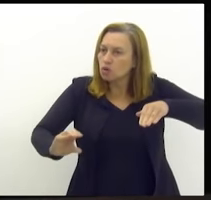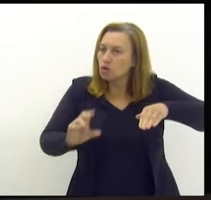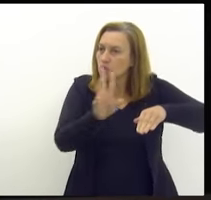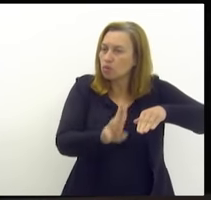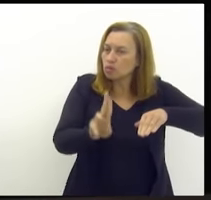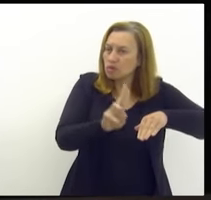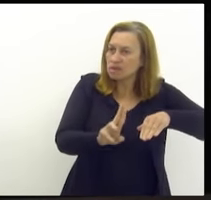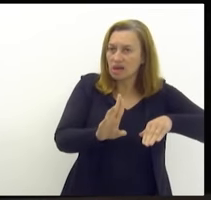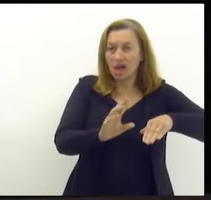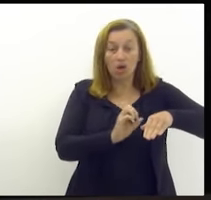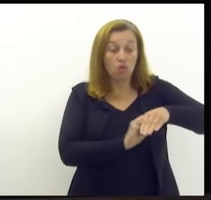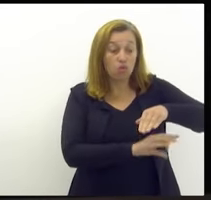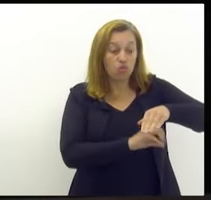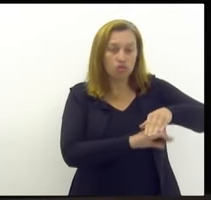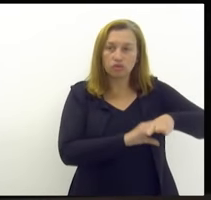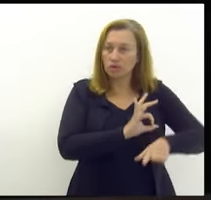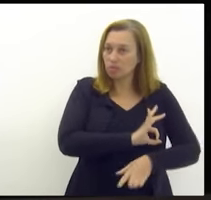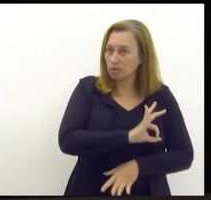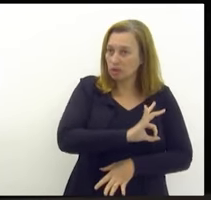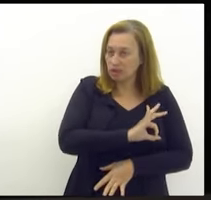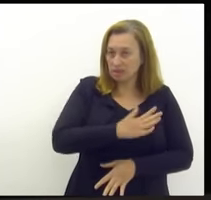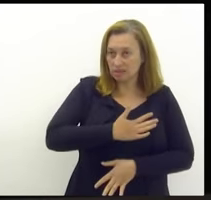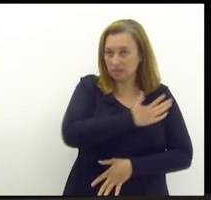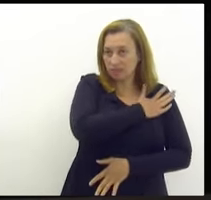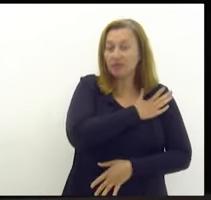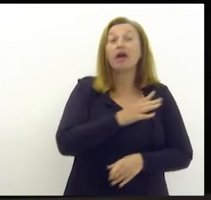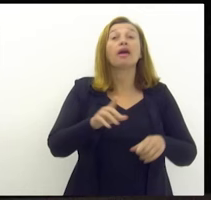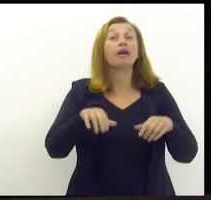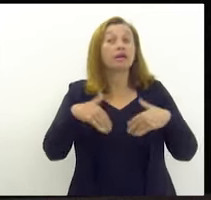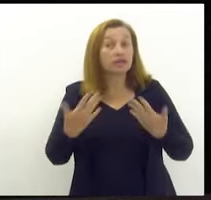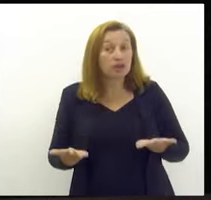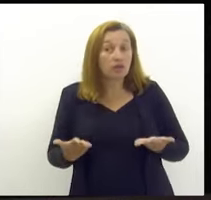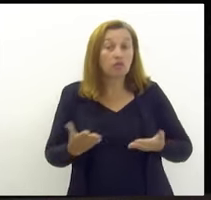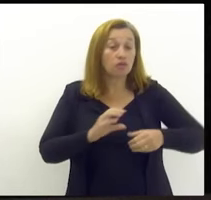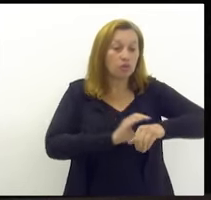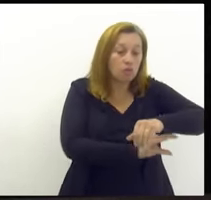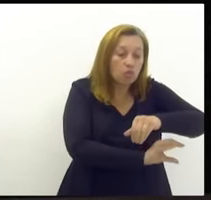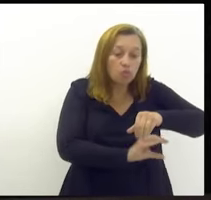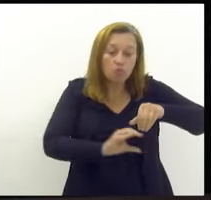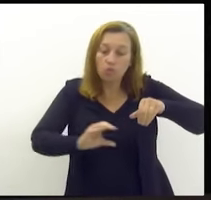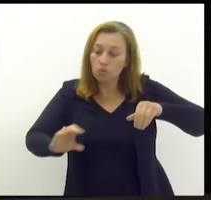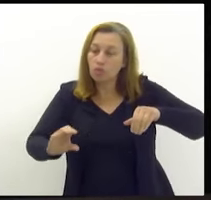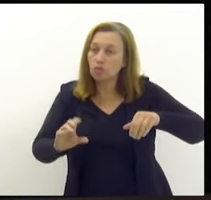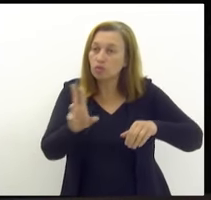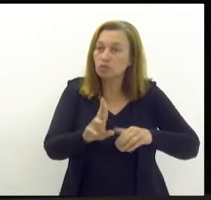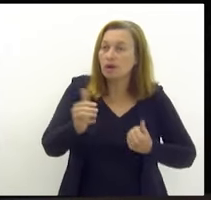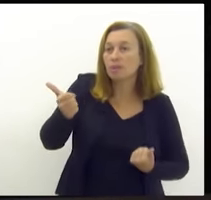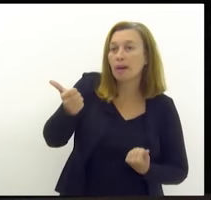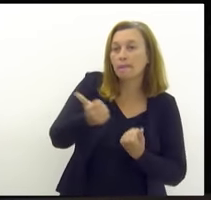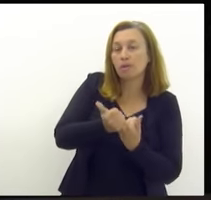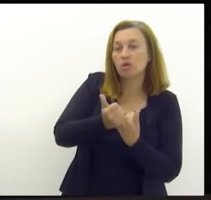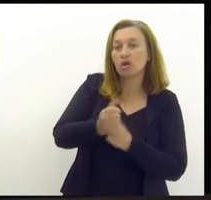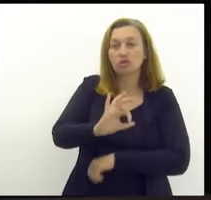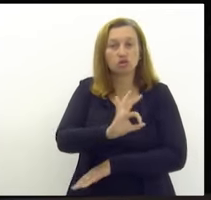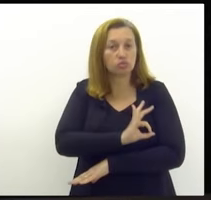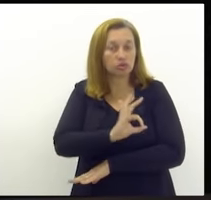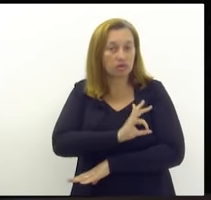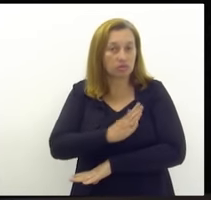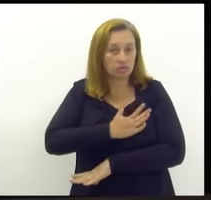Militar Então vamos mexer no fundo da Polícia Militar Para apoiar os policiais